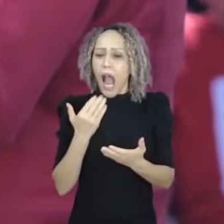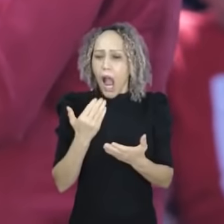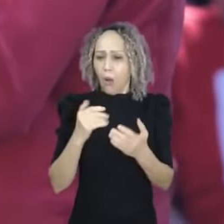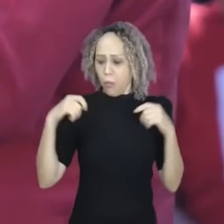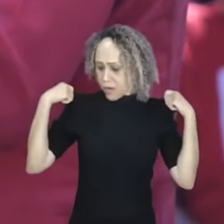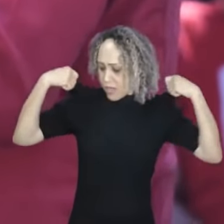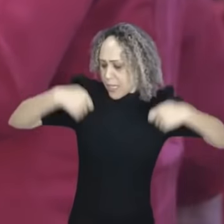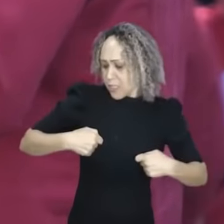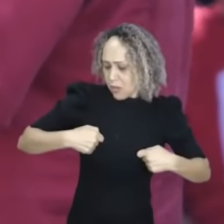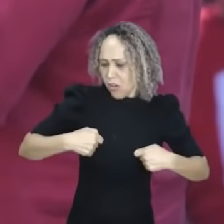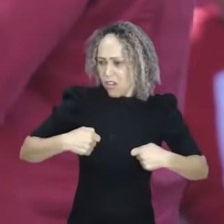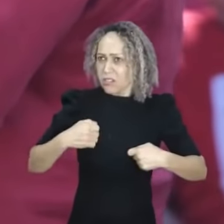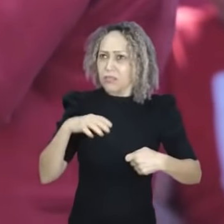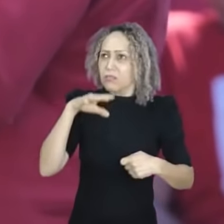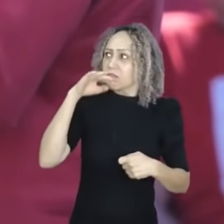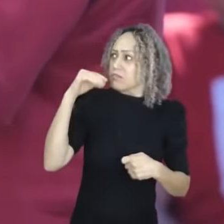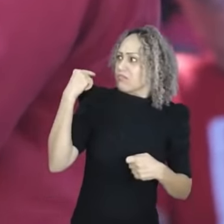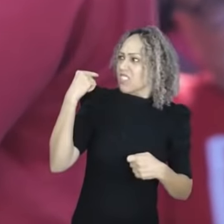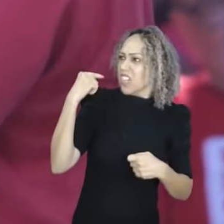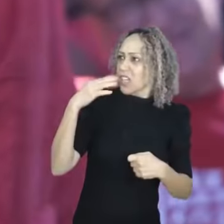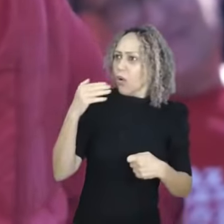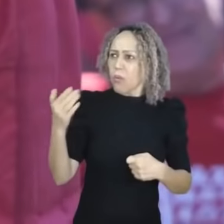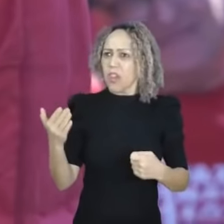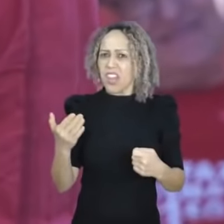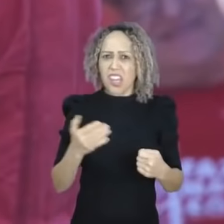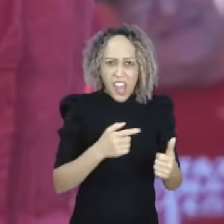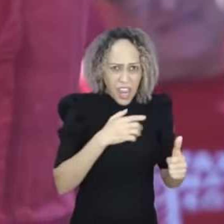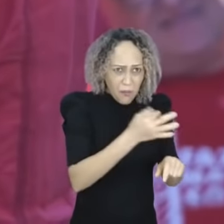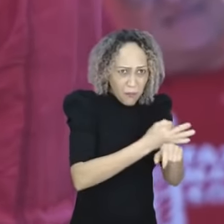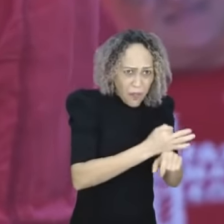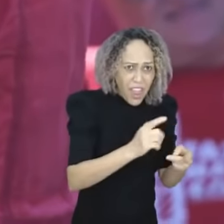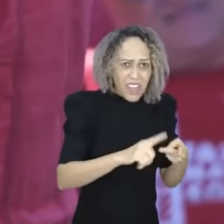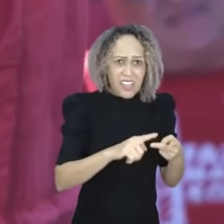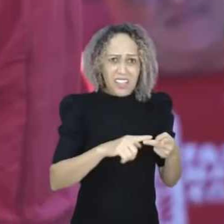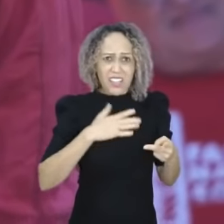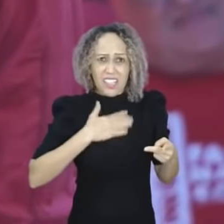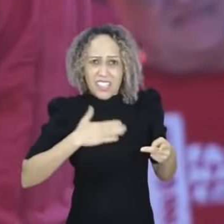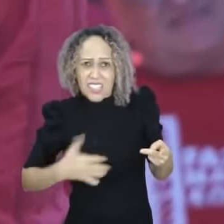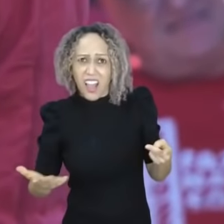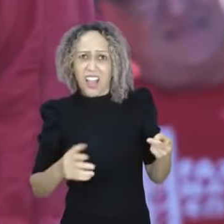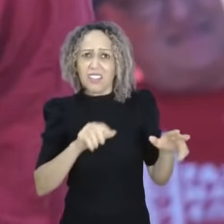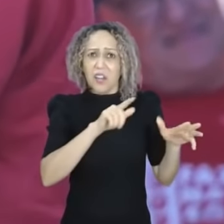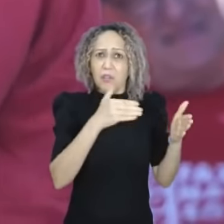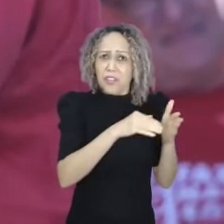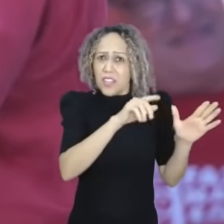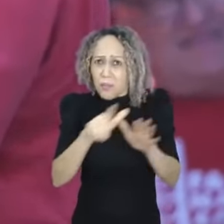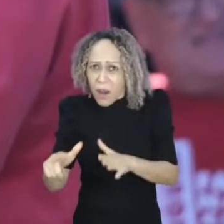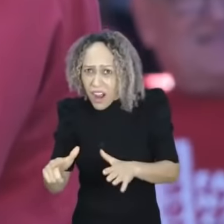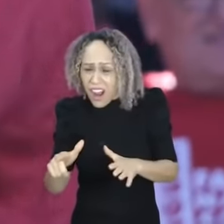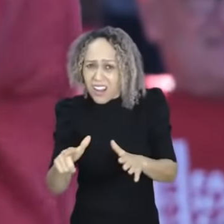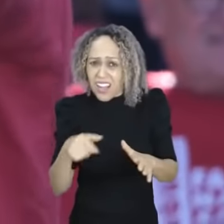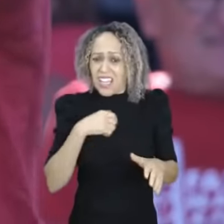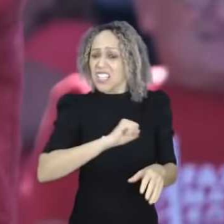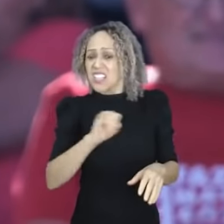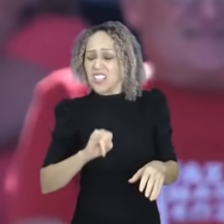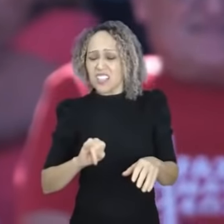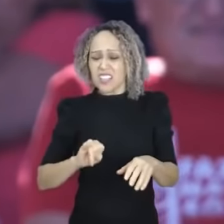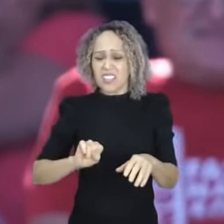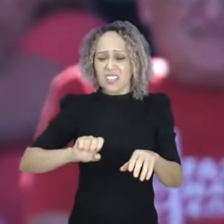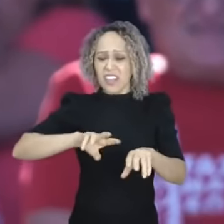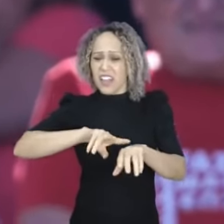tem 13º, ele não tem descanso semanal remunerado, e se ele cair, quebrar a bicicleta, se machucar, não tem ajuda para comprar